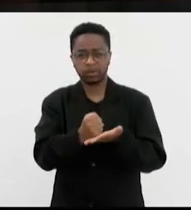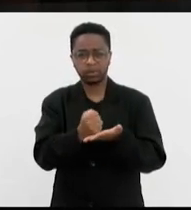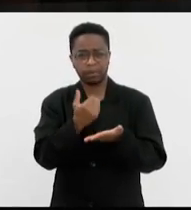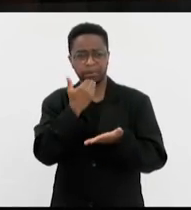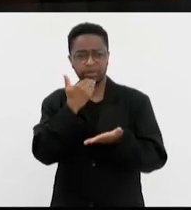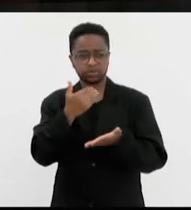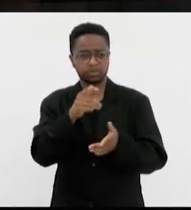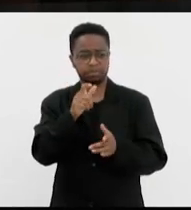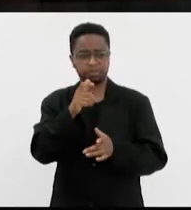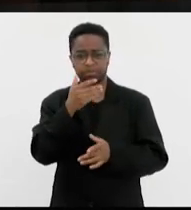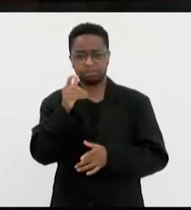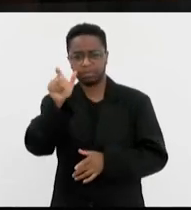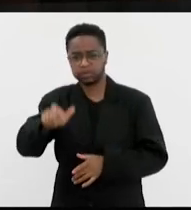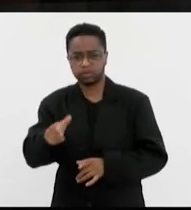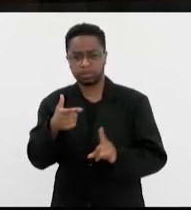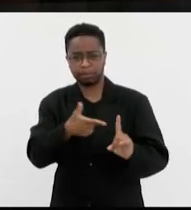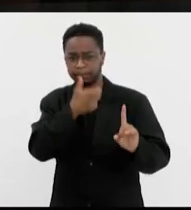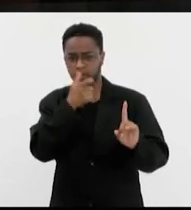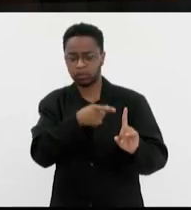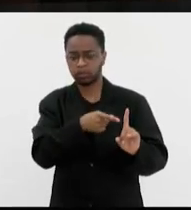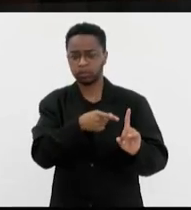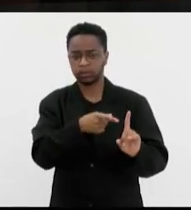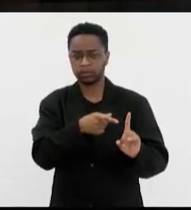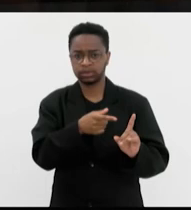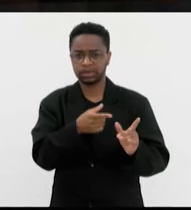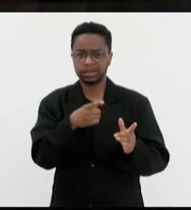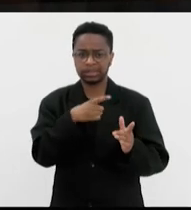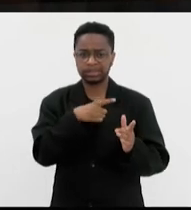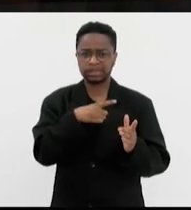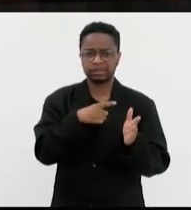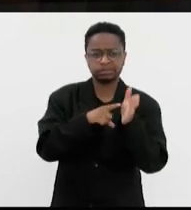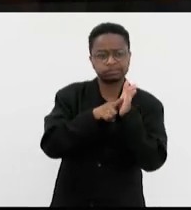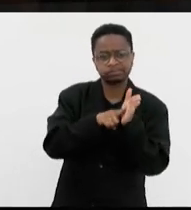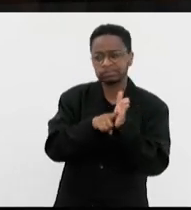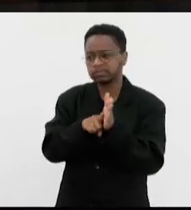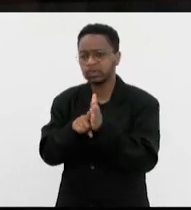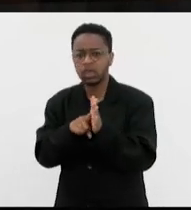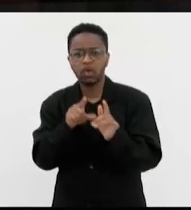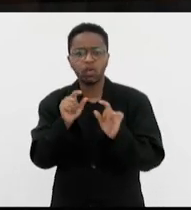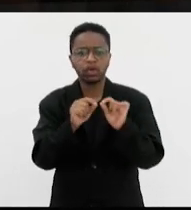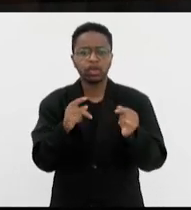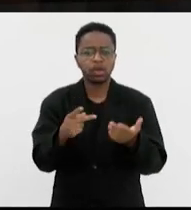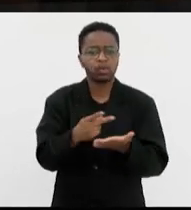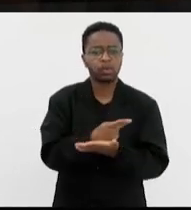E aí ficam as especulações, qual foi a causa, o porquê,